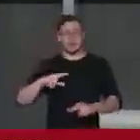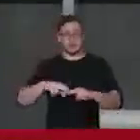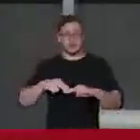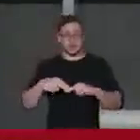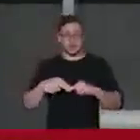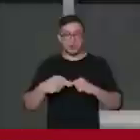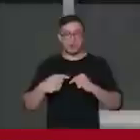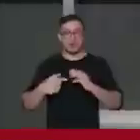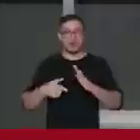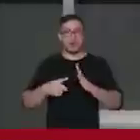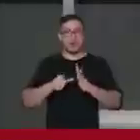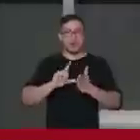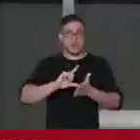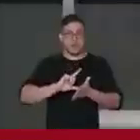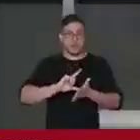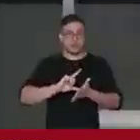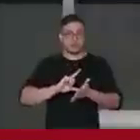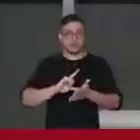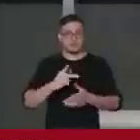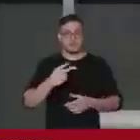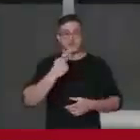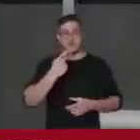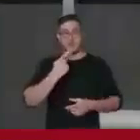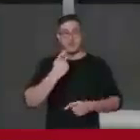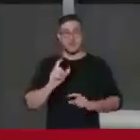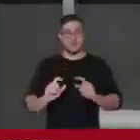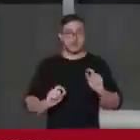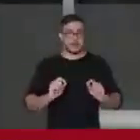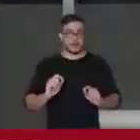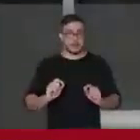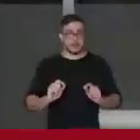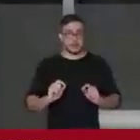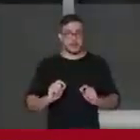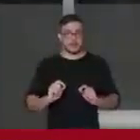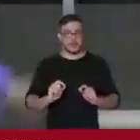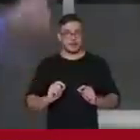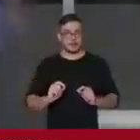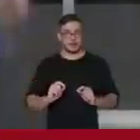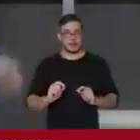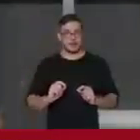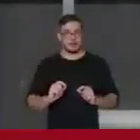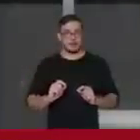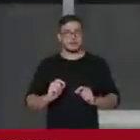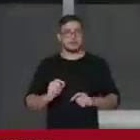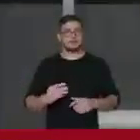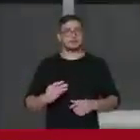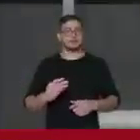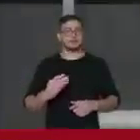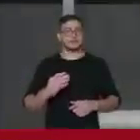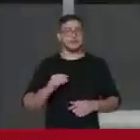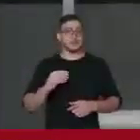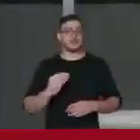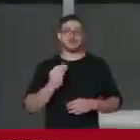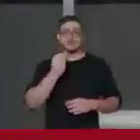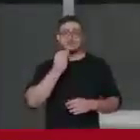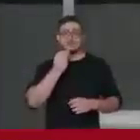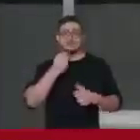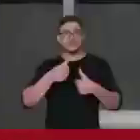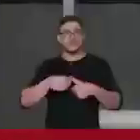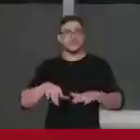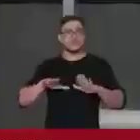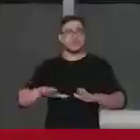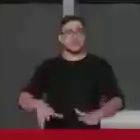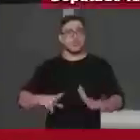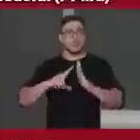ofereceu a eles inclusive o conforto do Palácio do Planalto que não é dele mas algo do povo